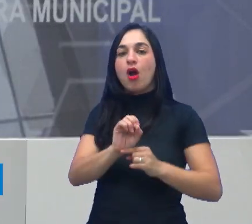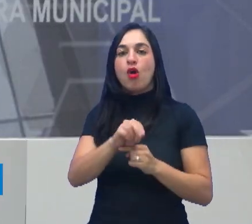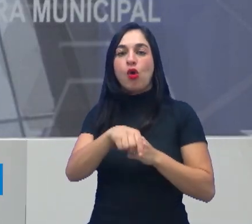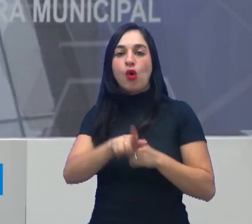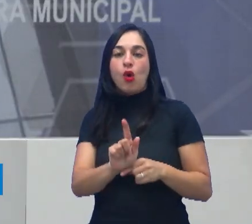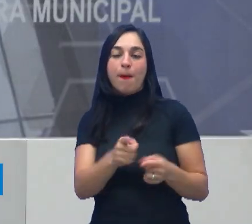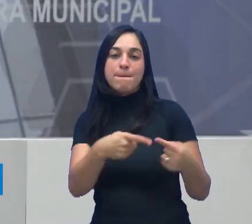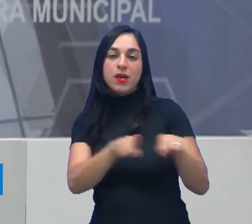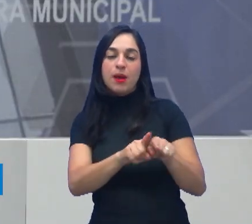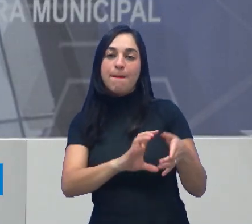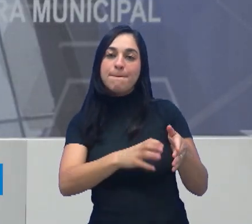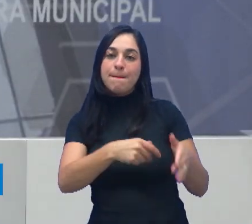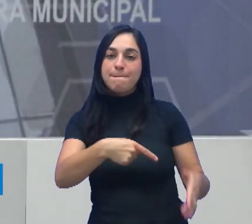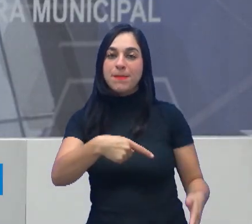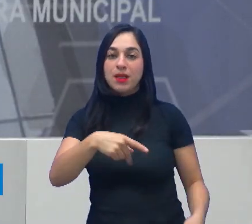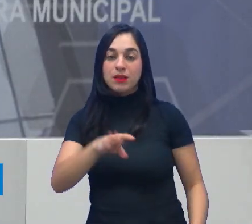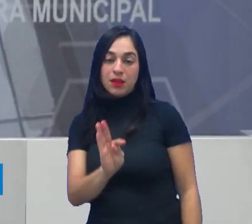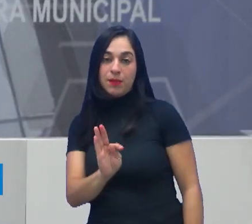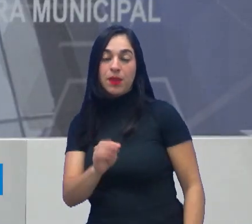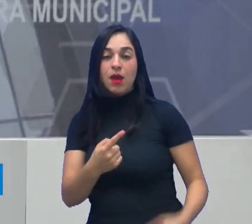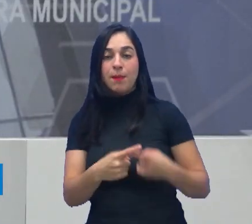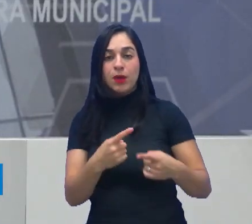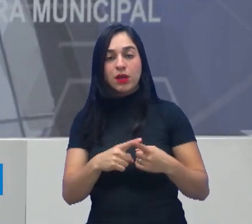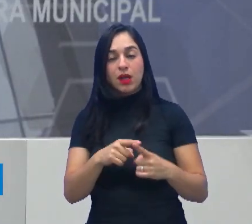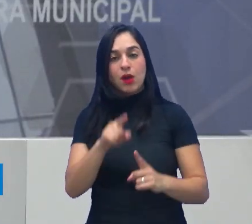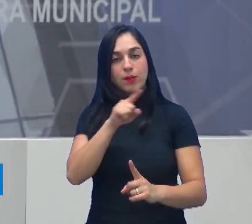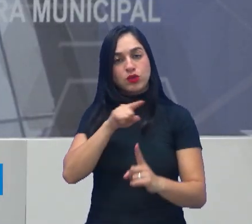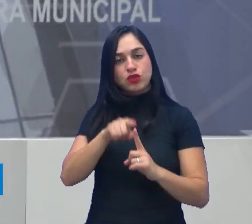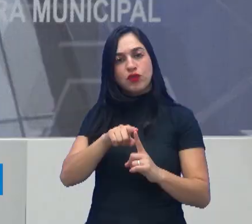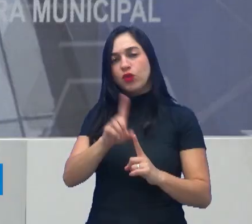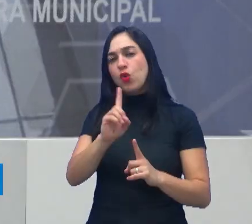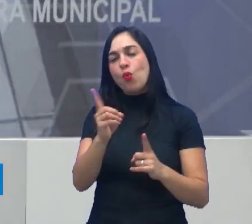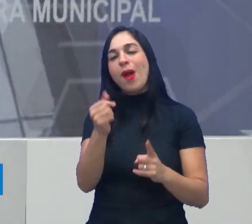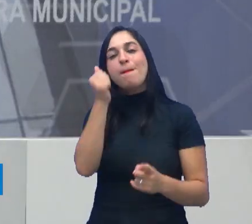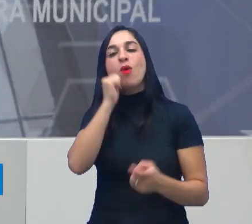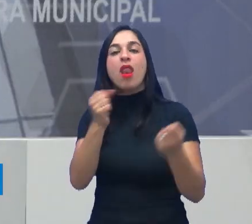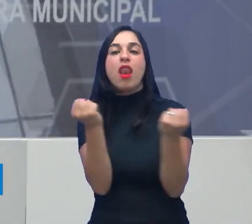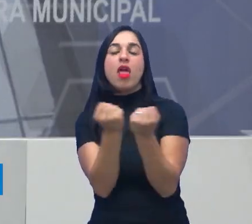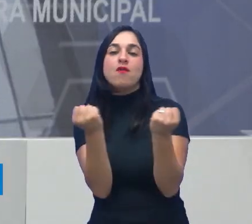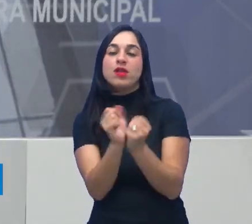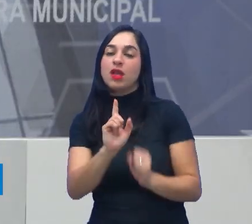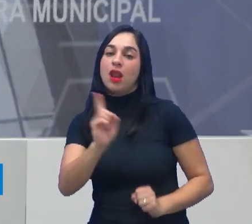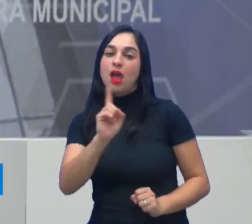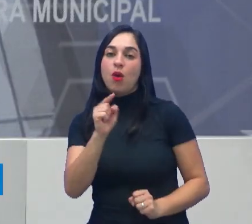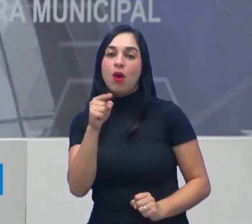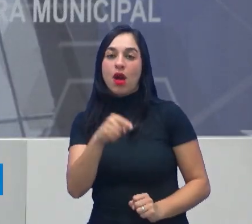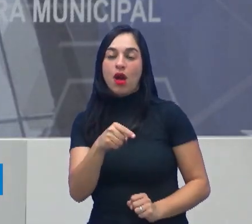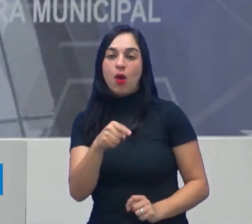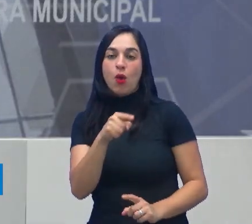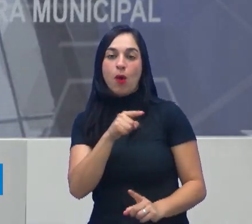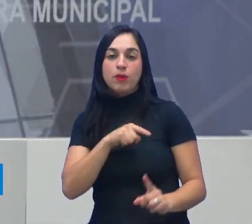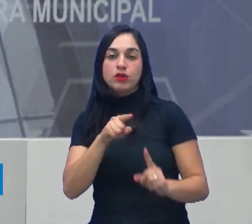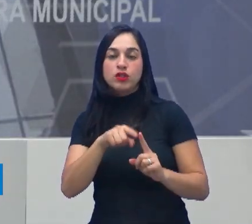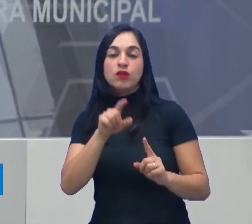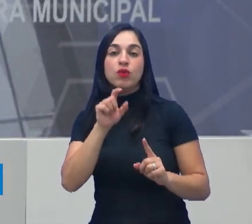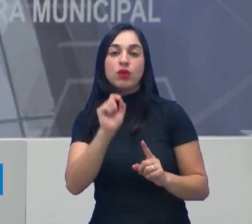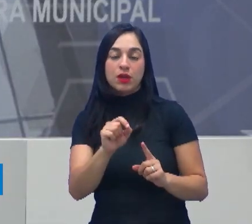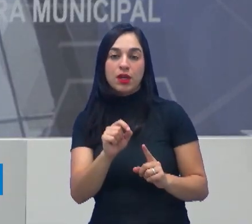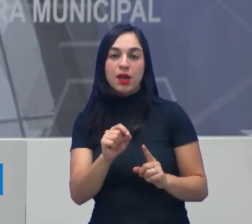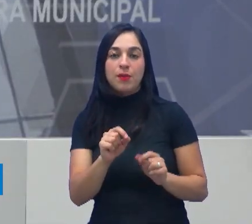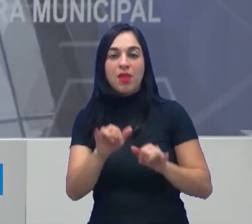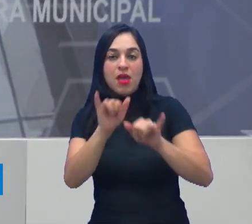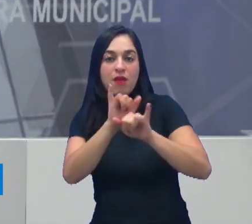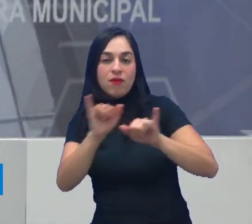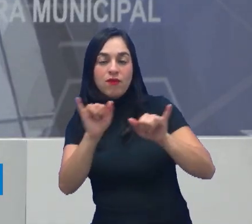Trabalhadores, porque a intenção não é defender as mulheres, a intenção é fazer pré-campanha em período